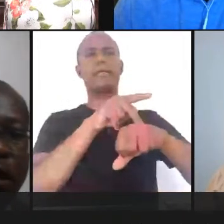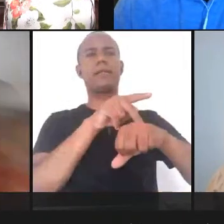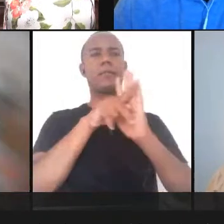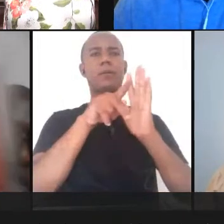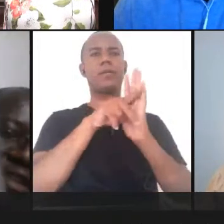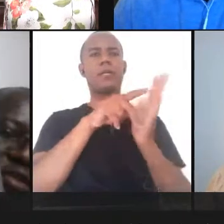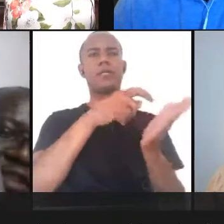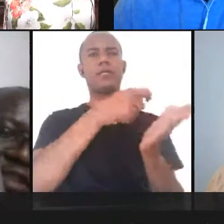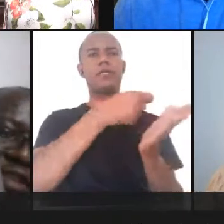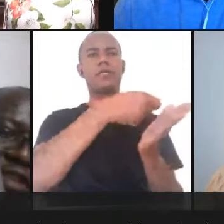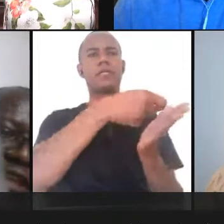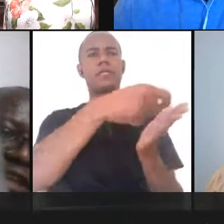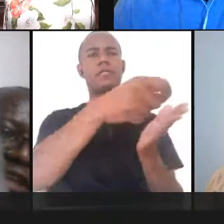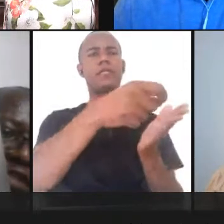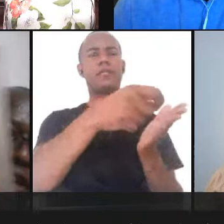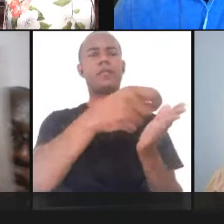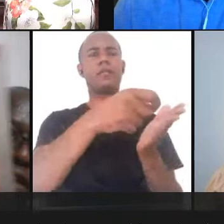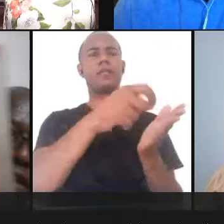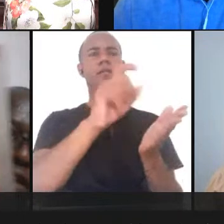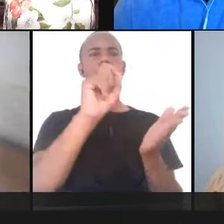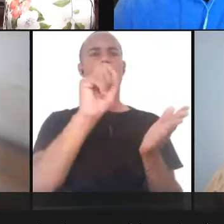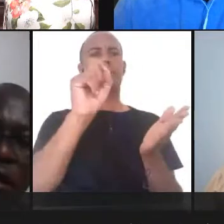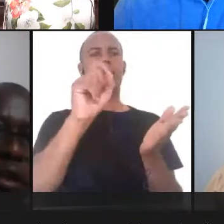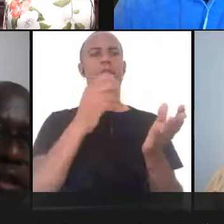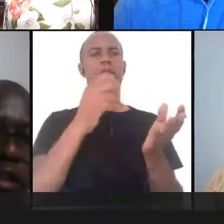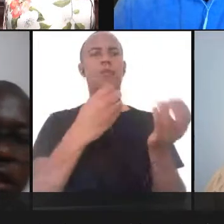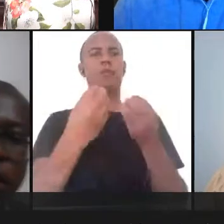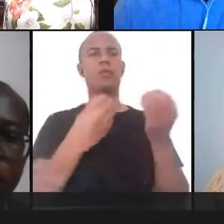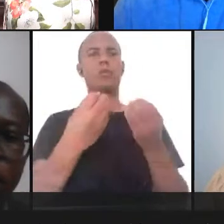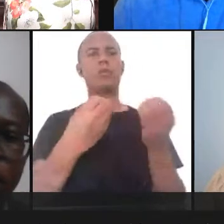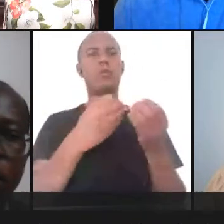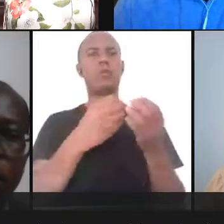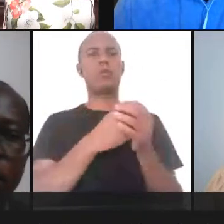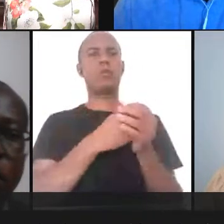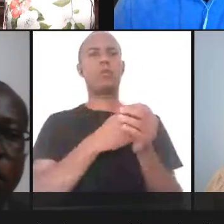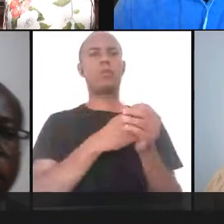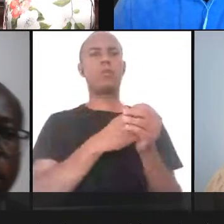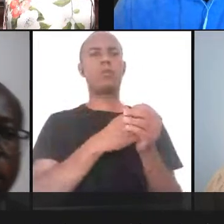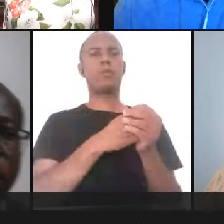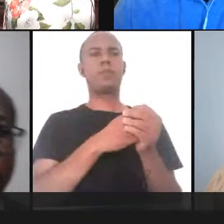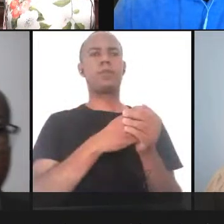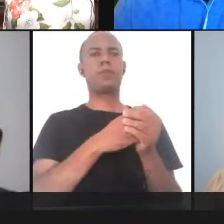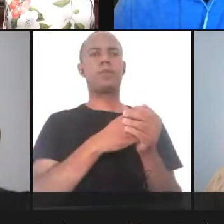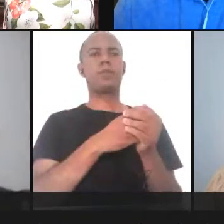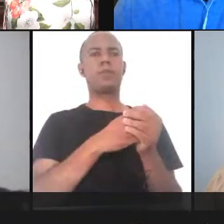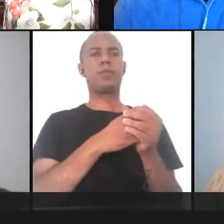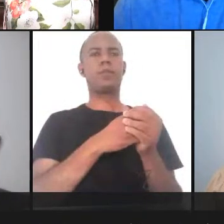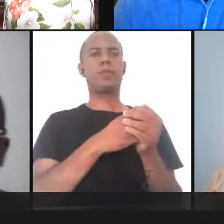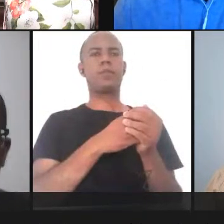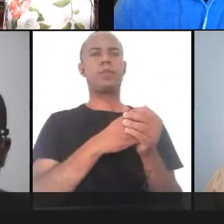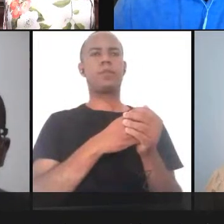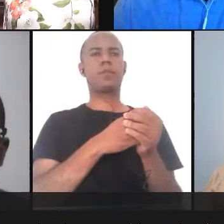que se por um lado consegue me ouvir, Adelino?